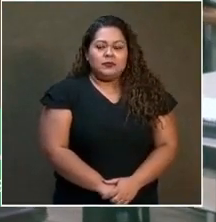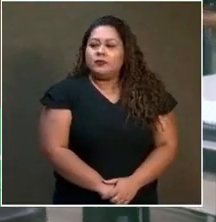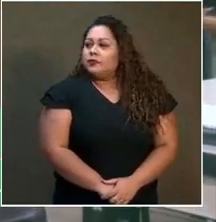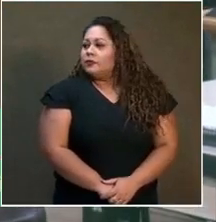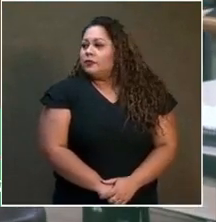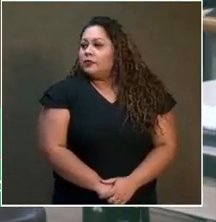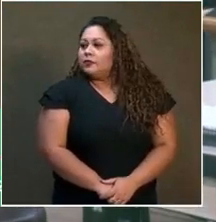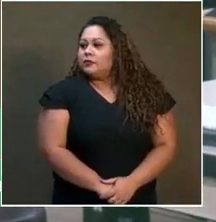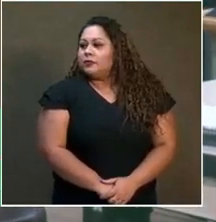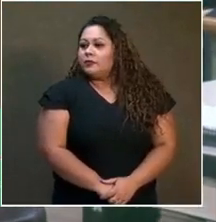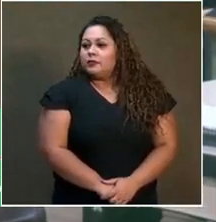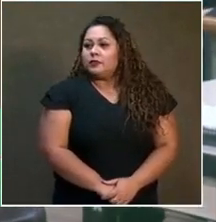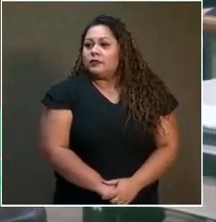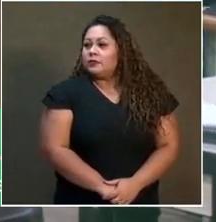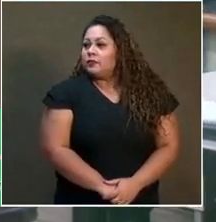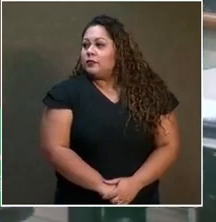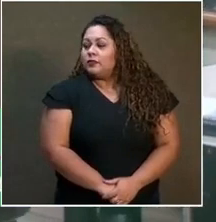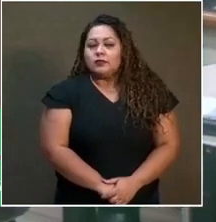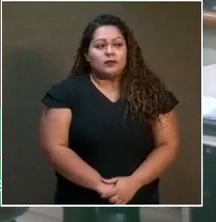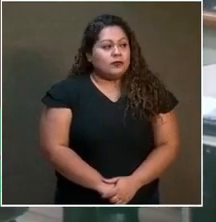Gostaria de cumprimentar meus